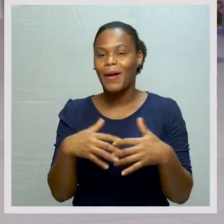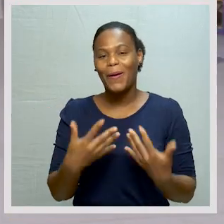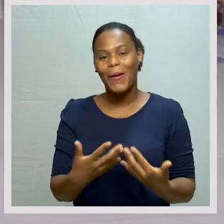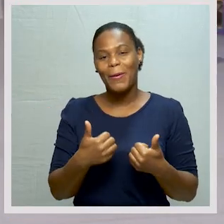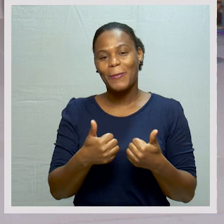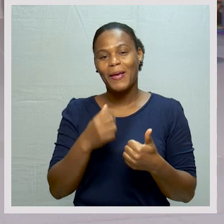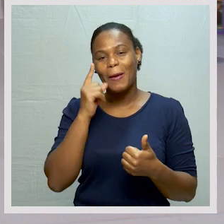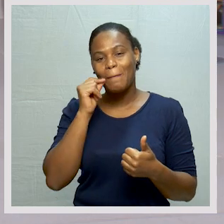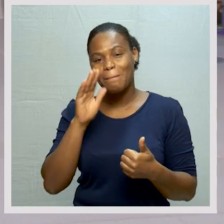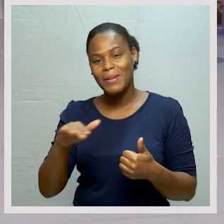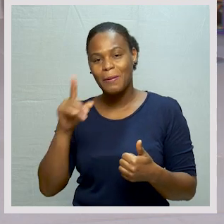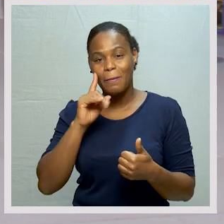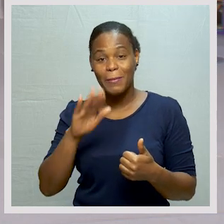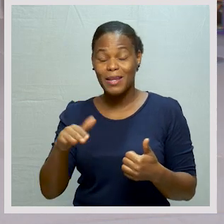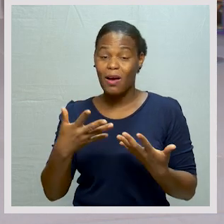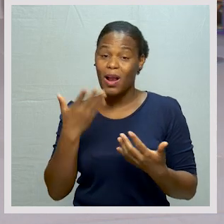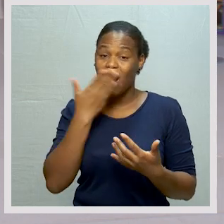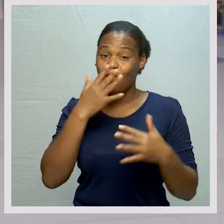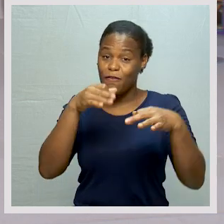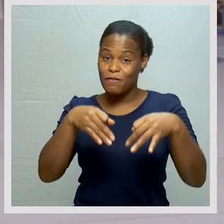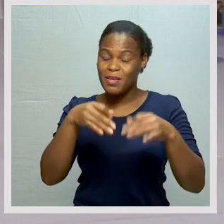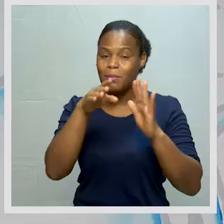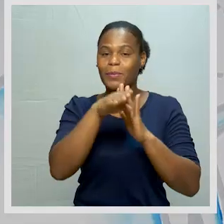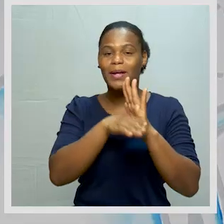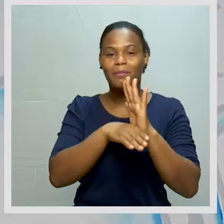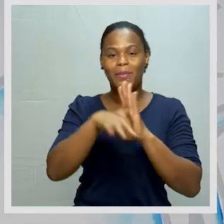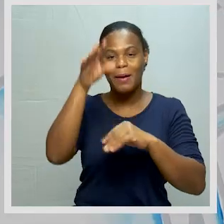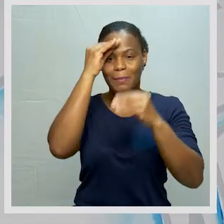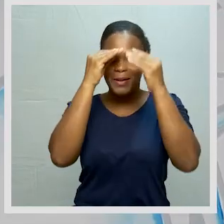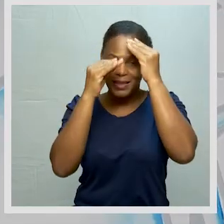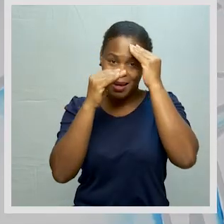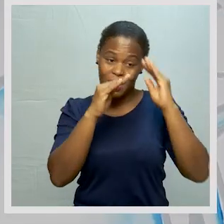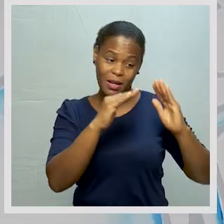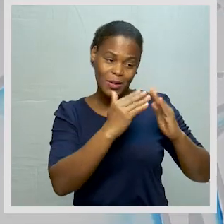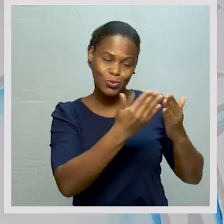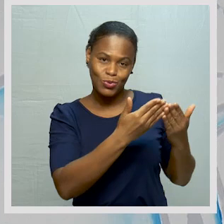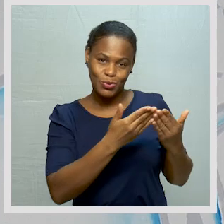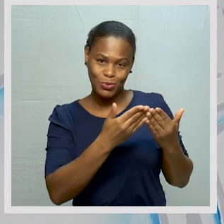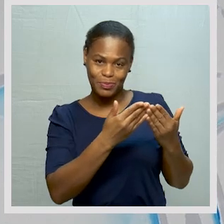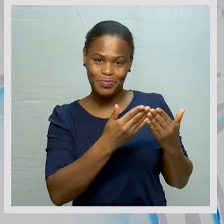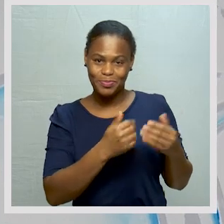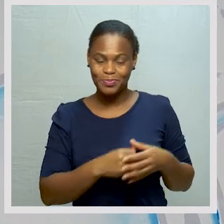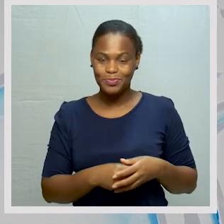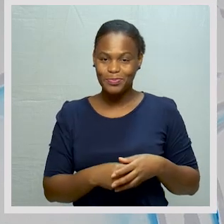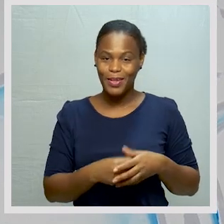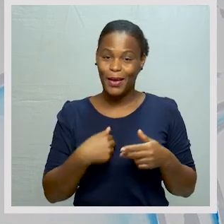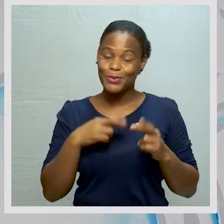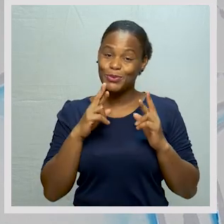meninos e meninas, chegamos ao fim da nossa aula no programa Aprender e Estudar em